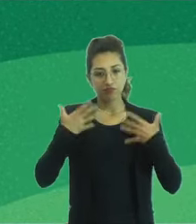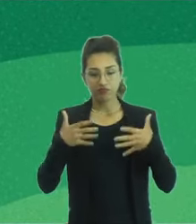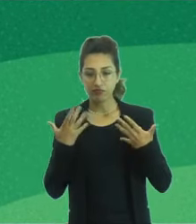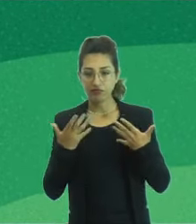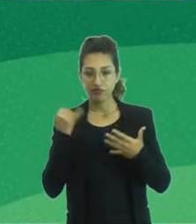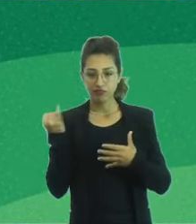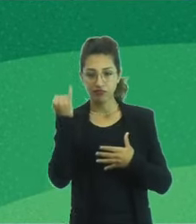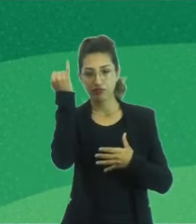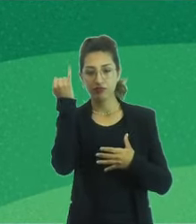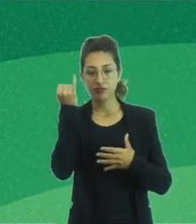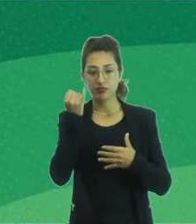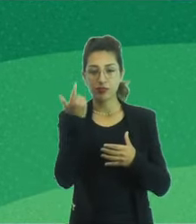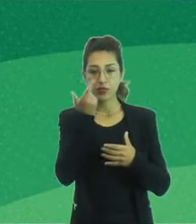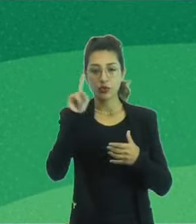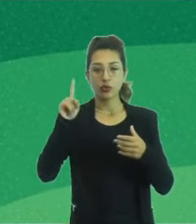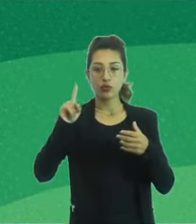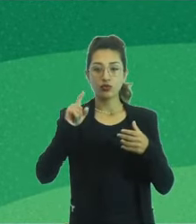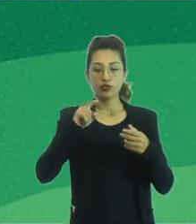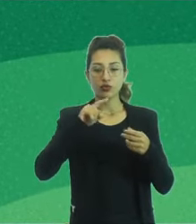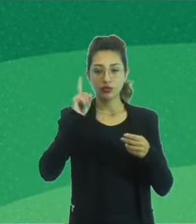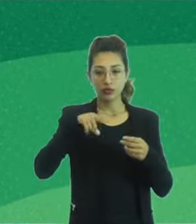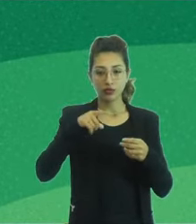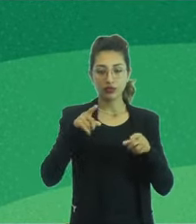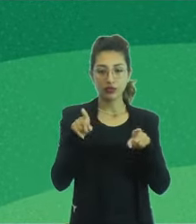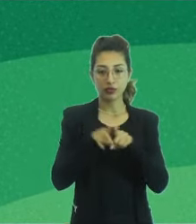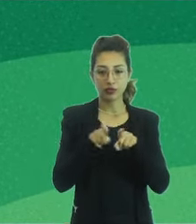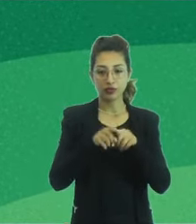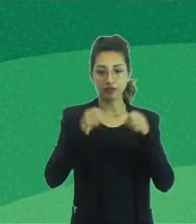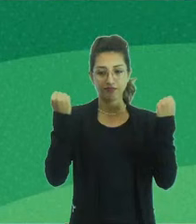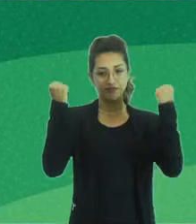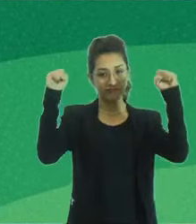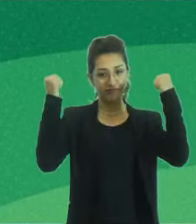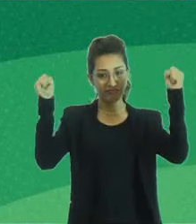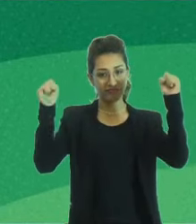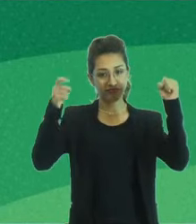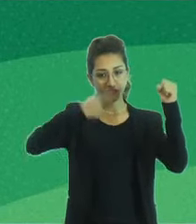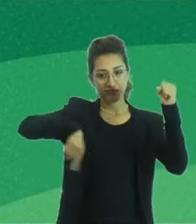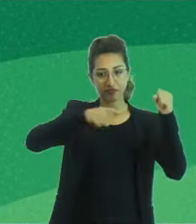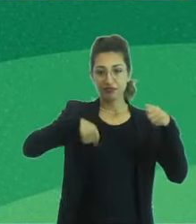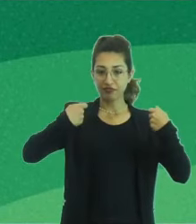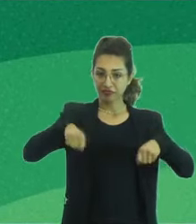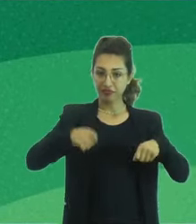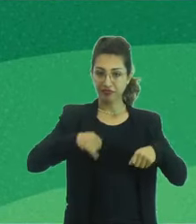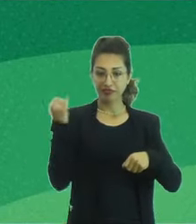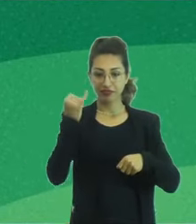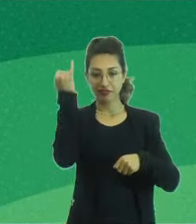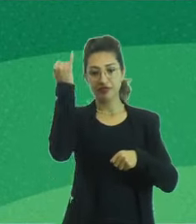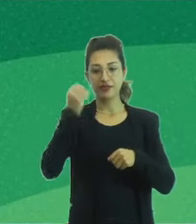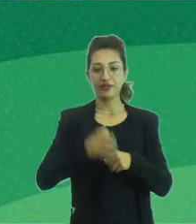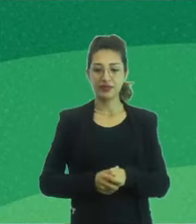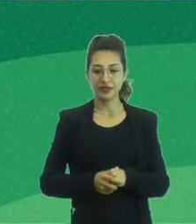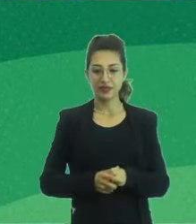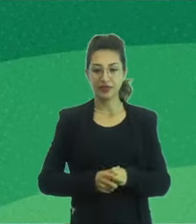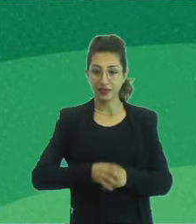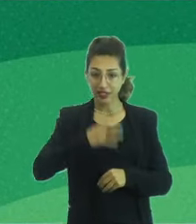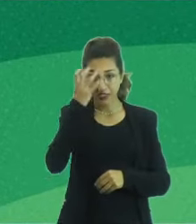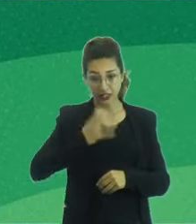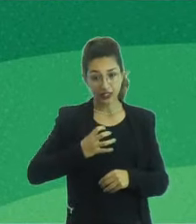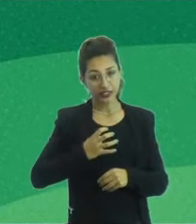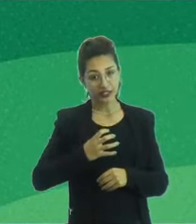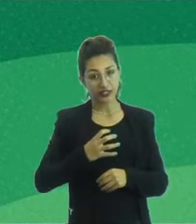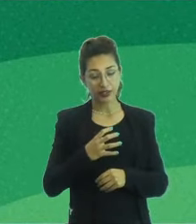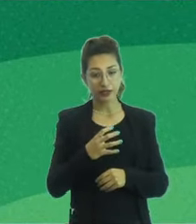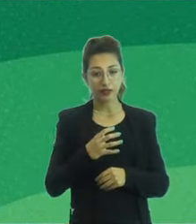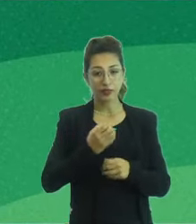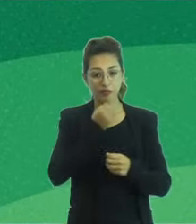principal de tudo é atividade física temos que fazer atividade física temos que nos exercitar É sério isso faz bem